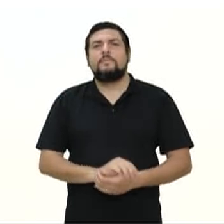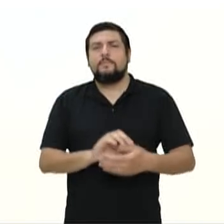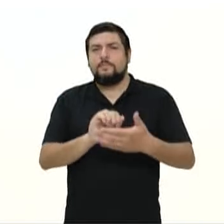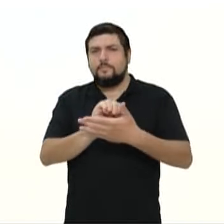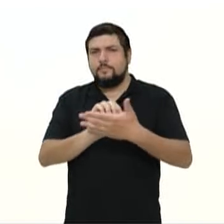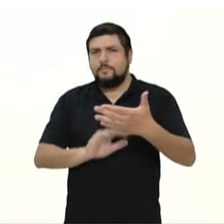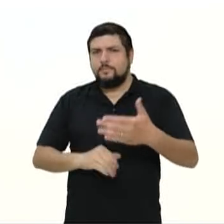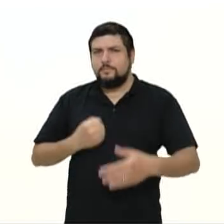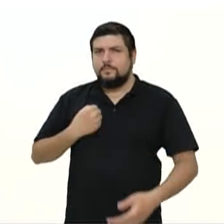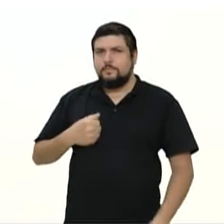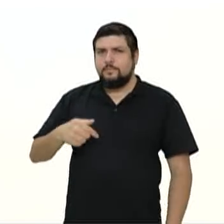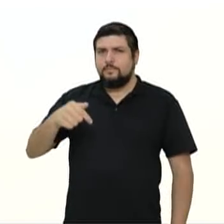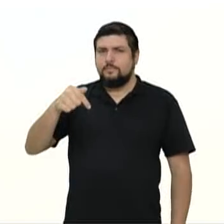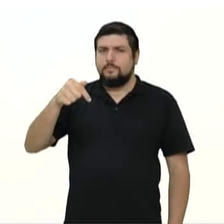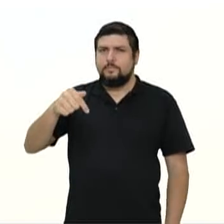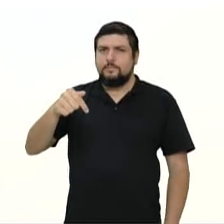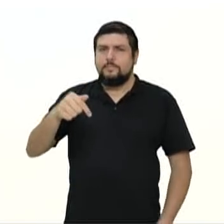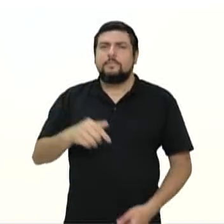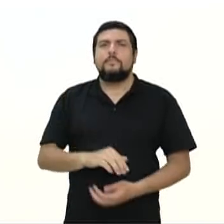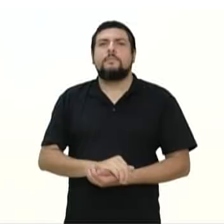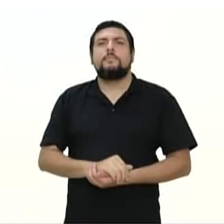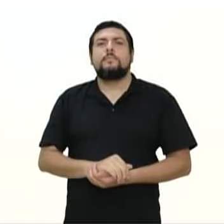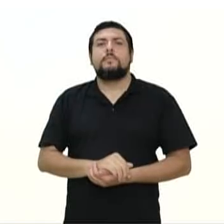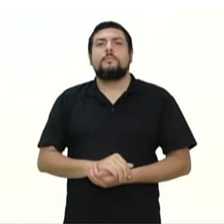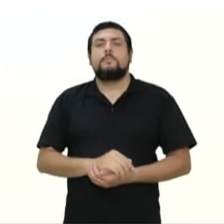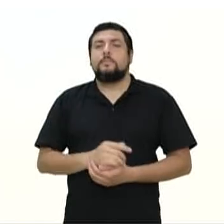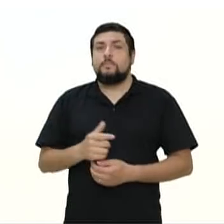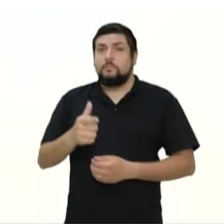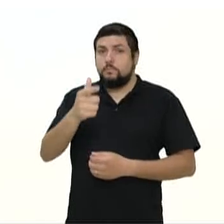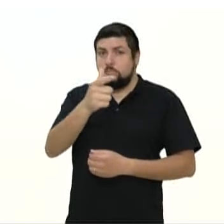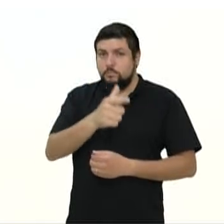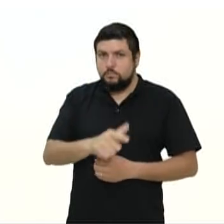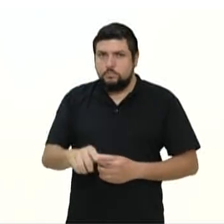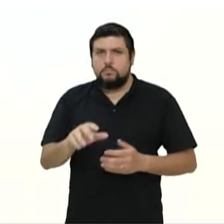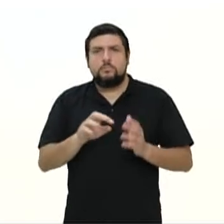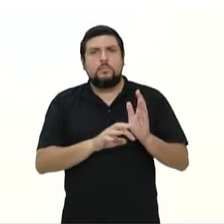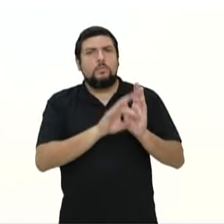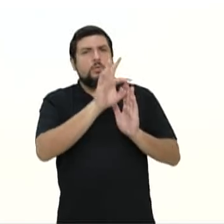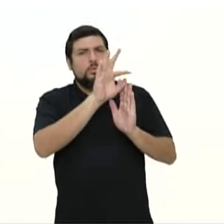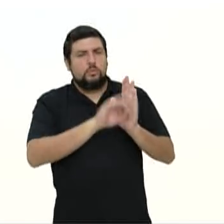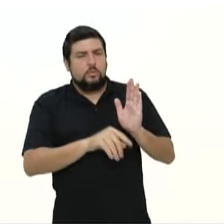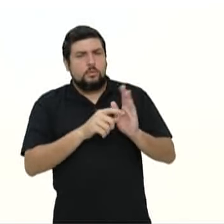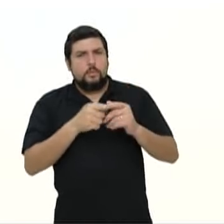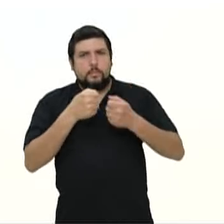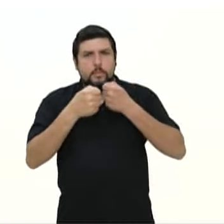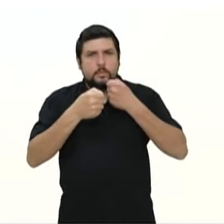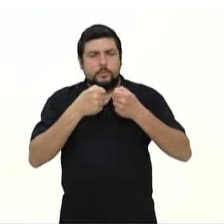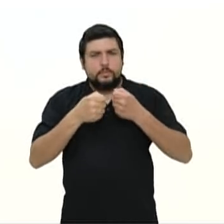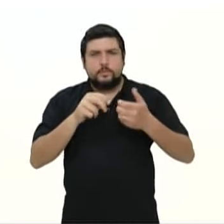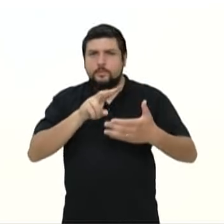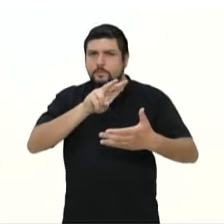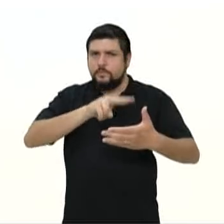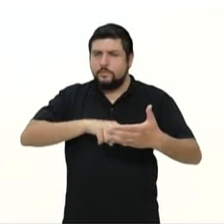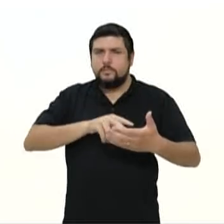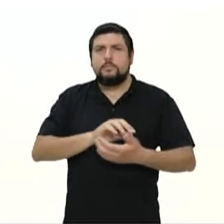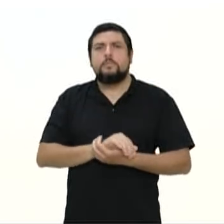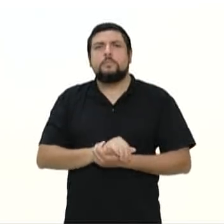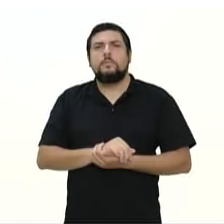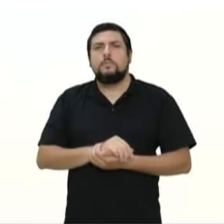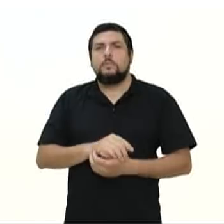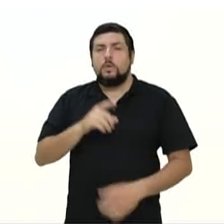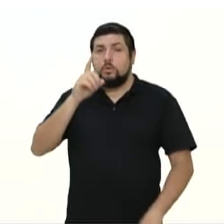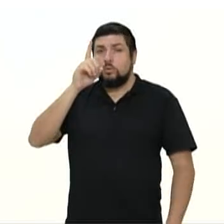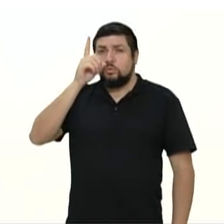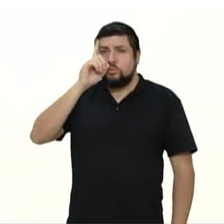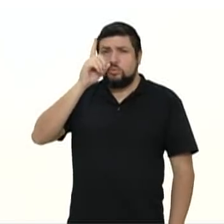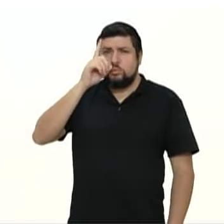Atividade 7. Temos aqui mais um trecho da reportagem. Vamos ler? Diariamente, mais de